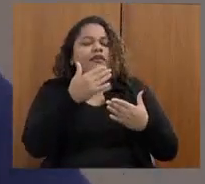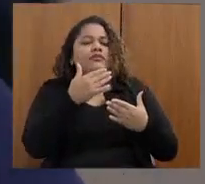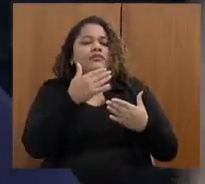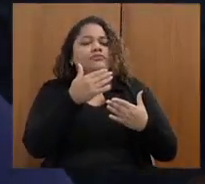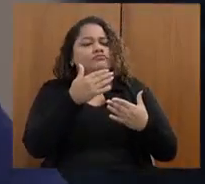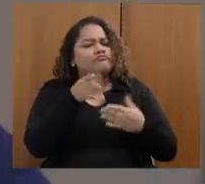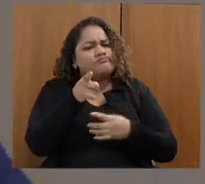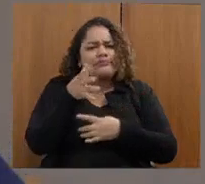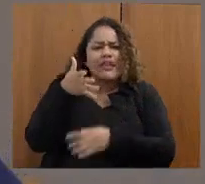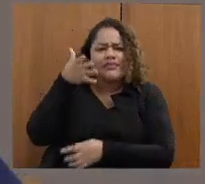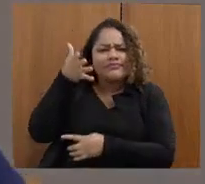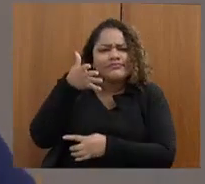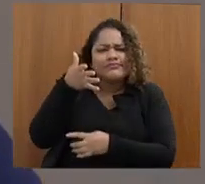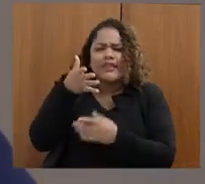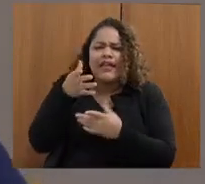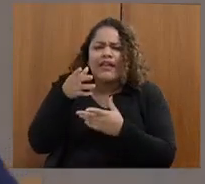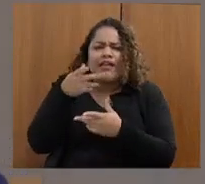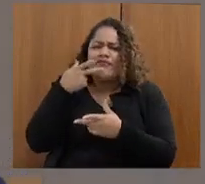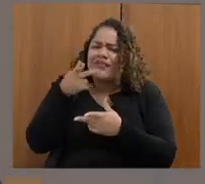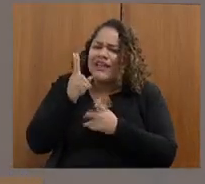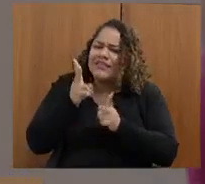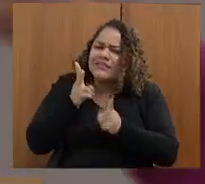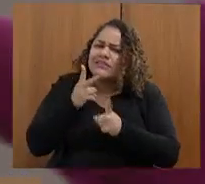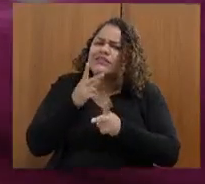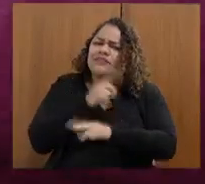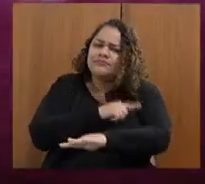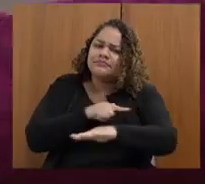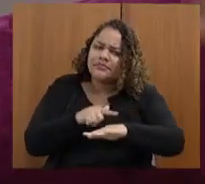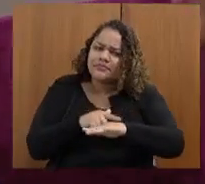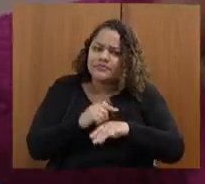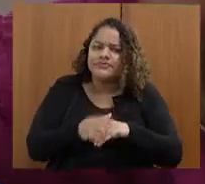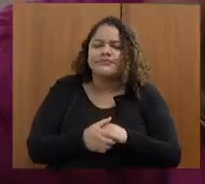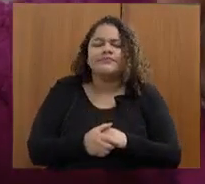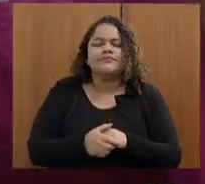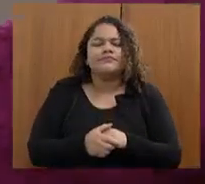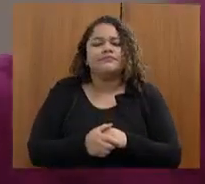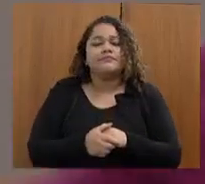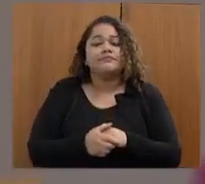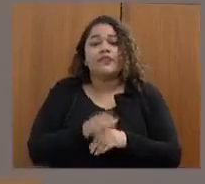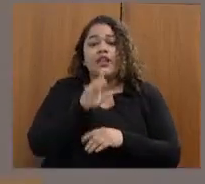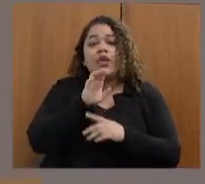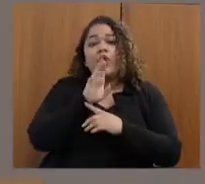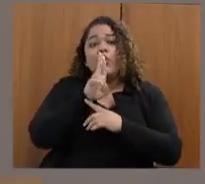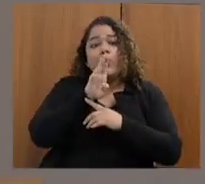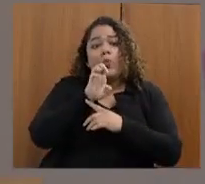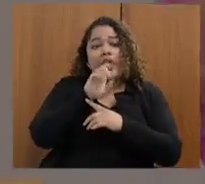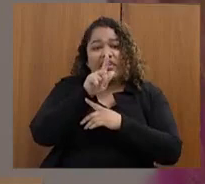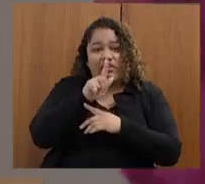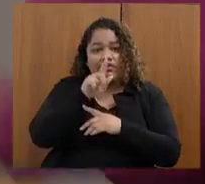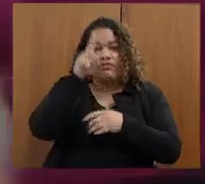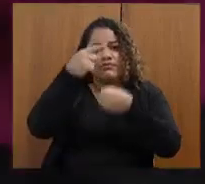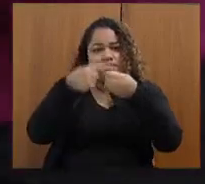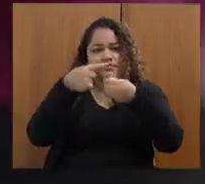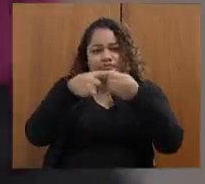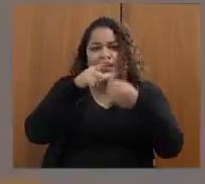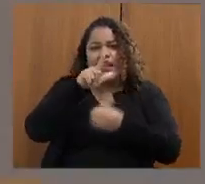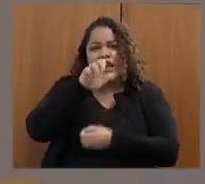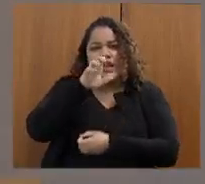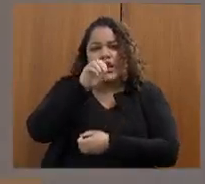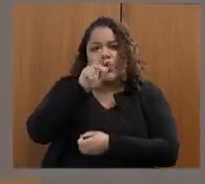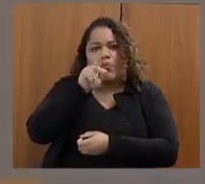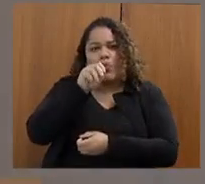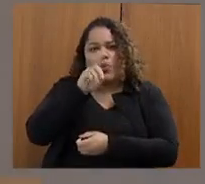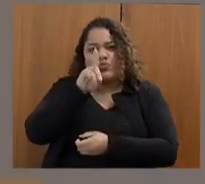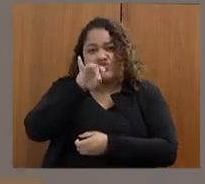ponderado é contar uma sessão aí de um prédio Federal que tá em curso